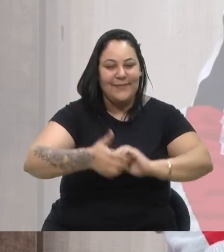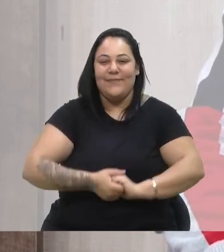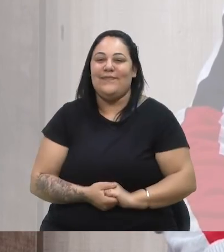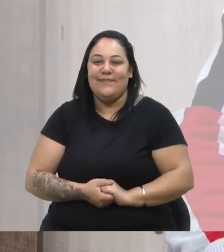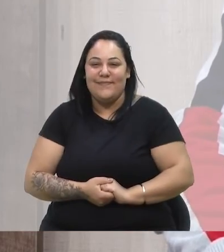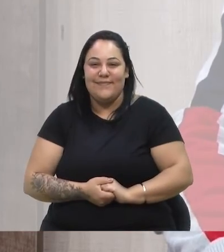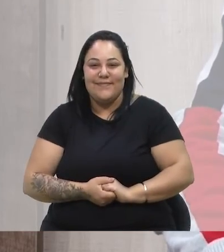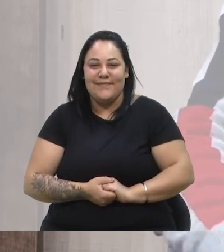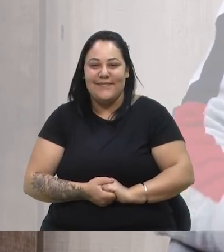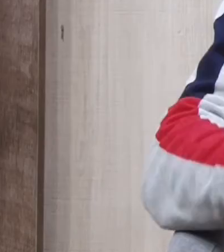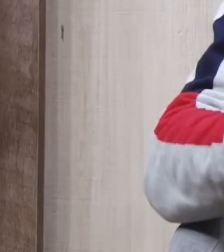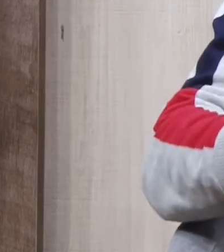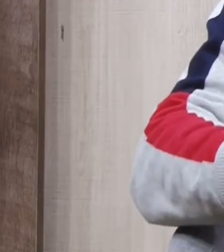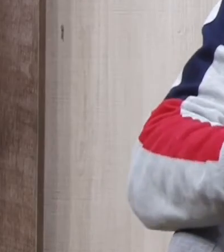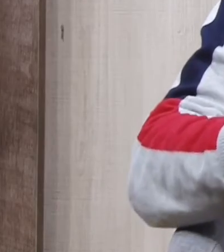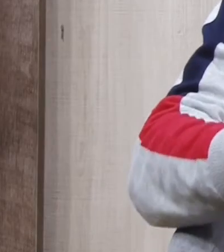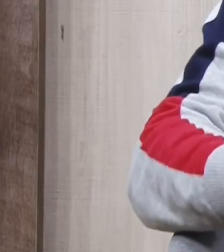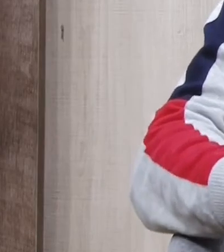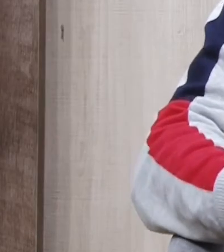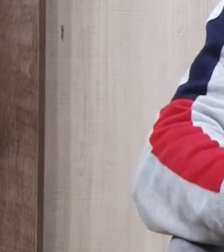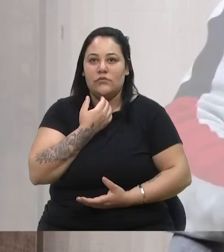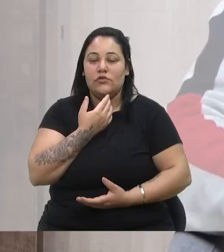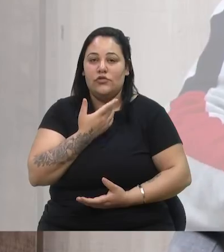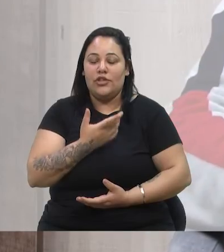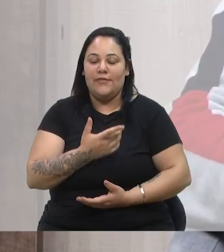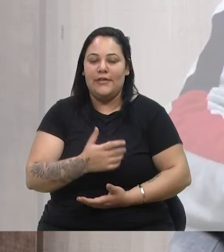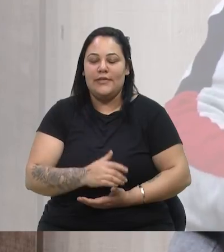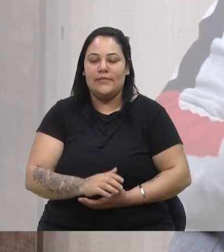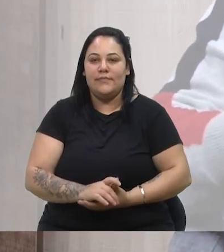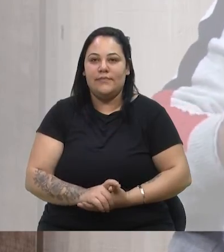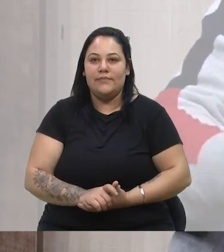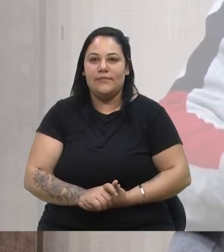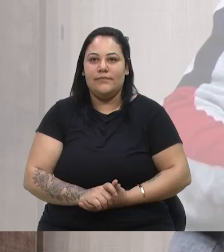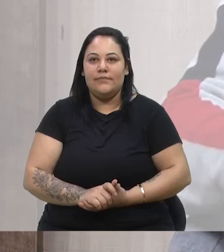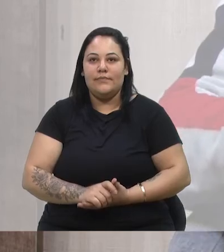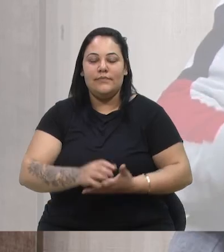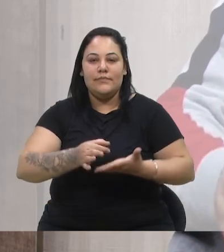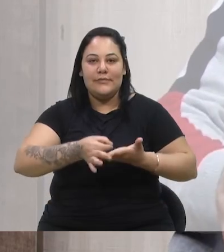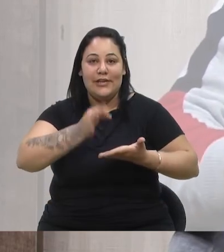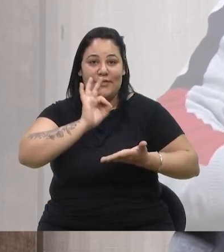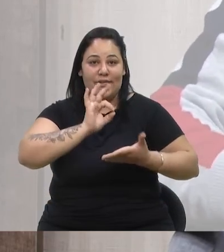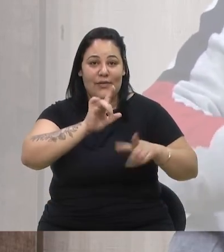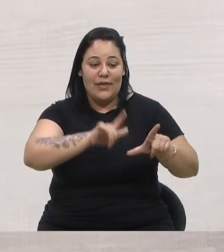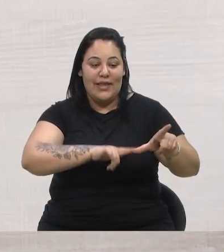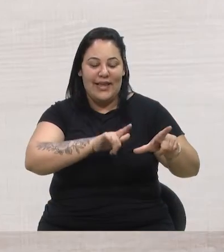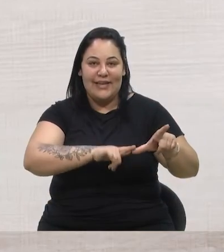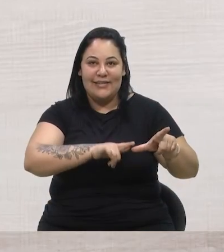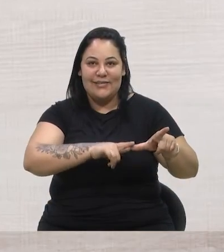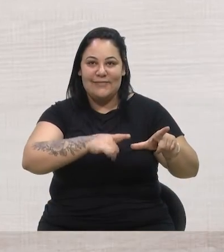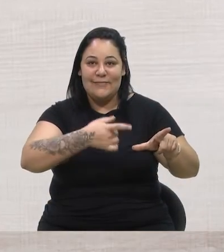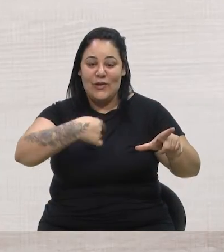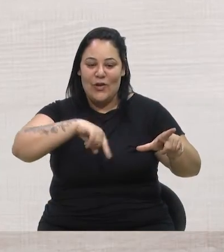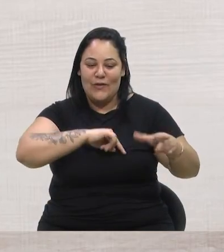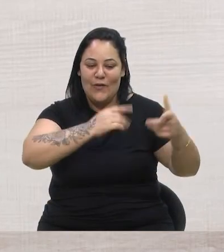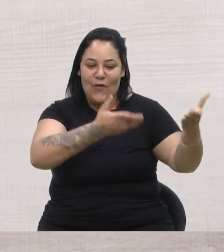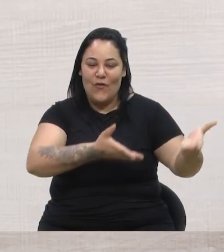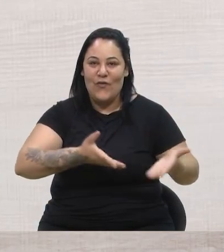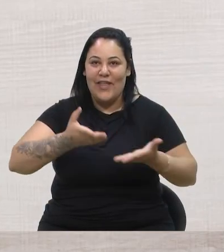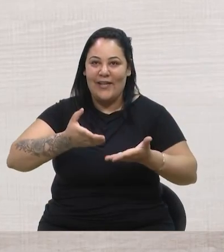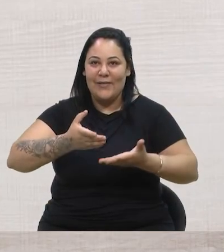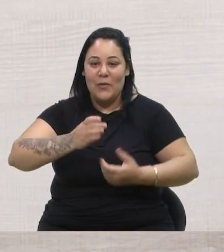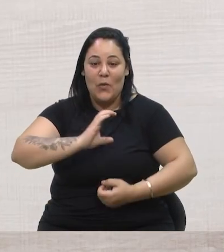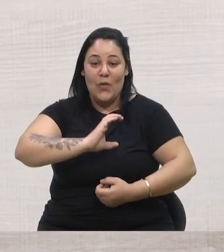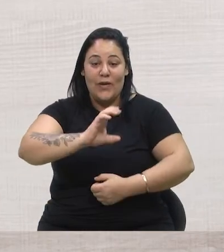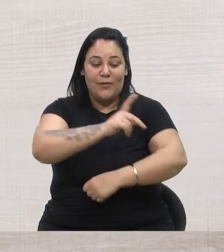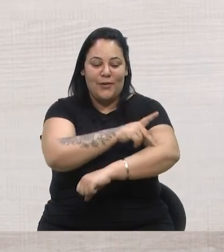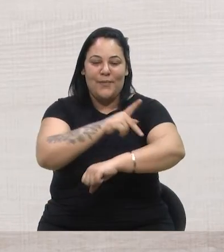tenha compreendido bem essa série Navega Mundo e que também consuma, não só Navega Mundo, mas outros podcasts, que é uma